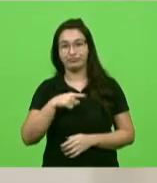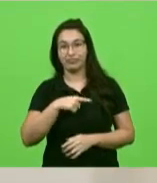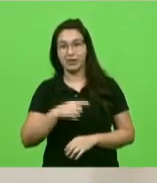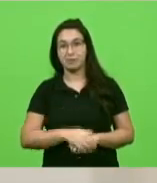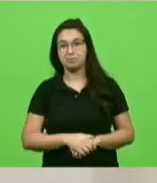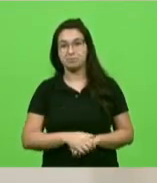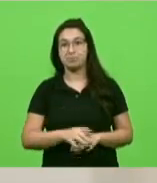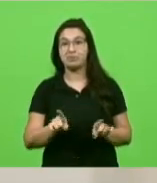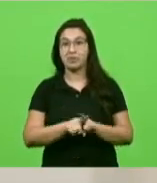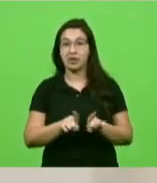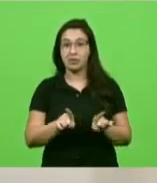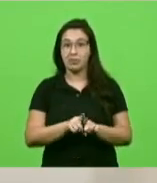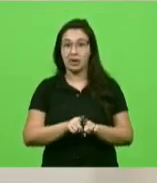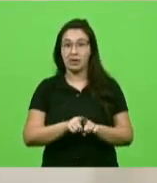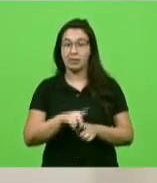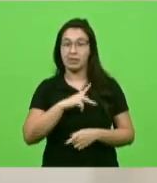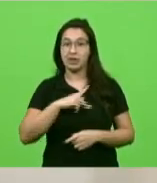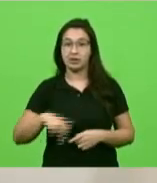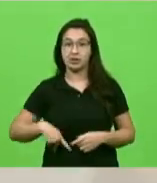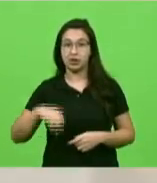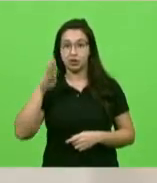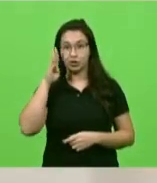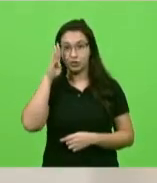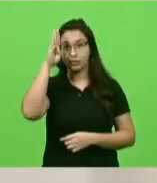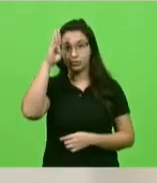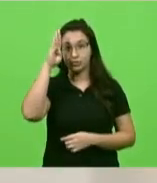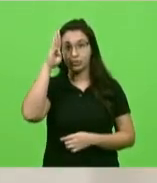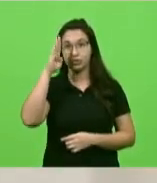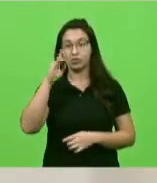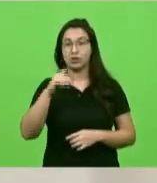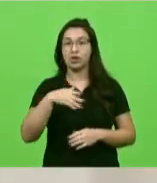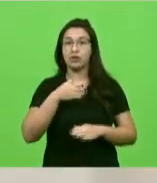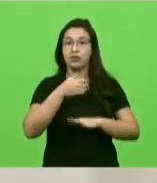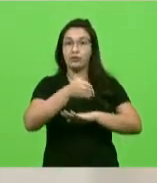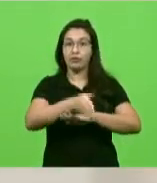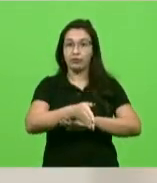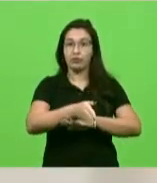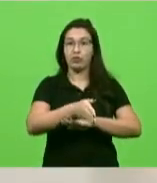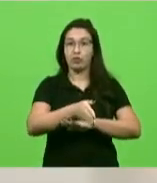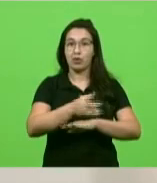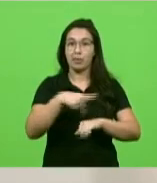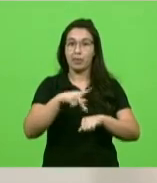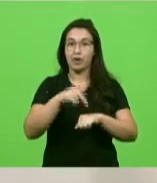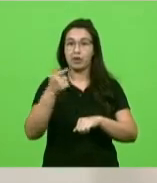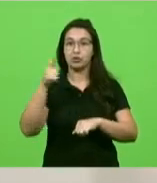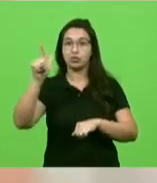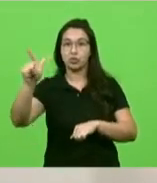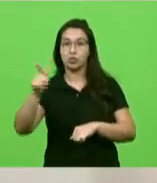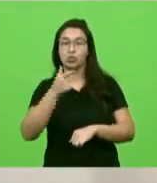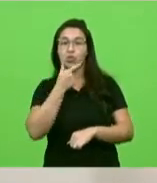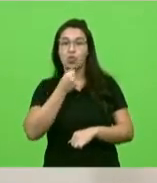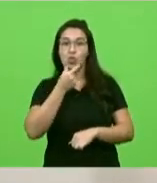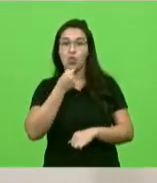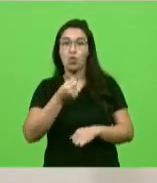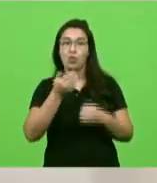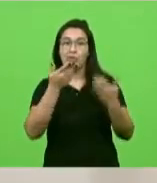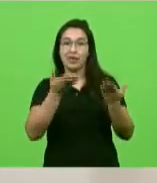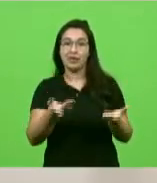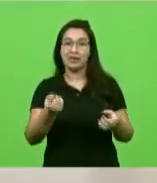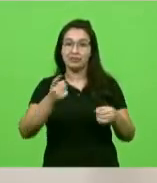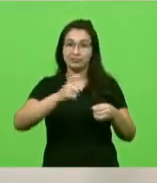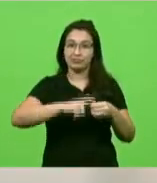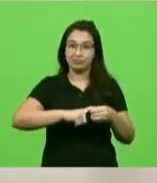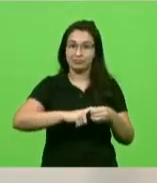com o próprio presidente Bolsonaro, que numa missão internacional, um membro da sua comitiva estava com uma mala cheia de